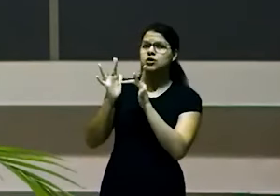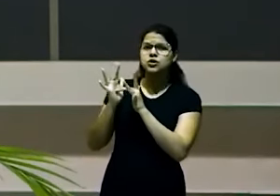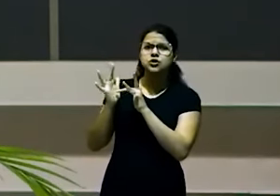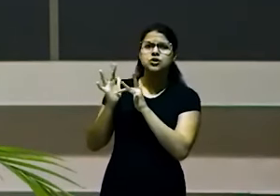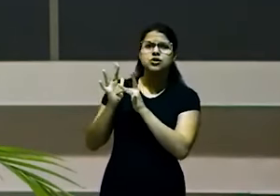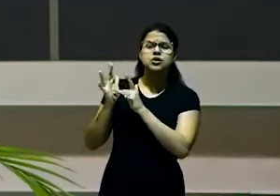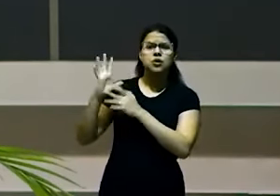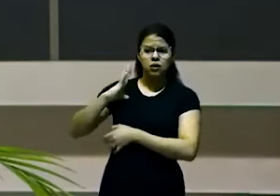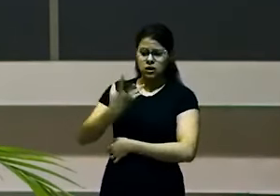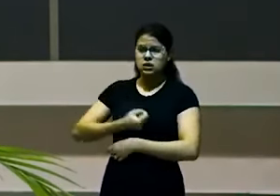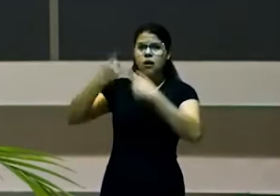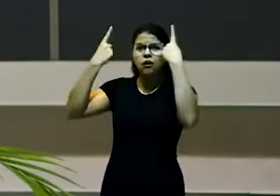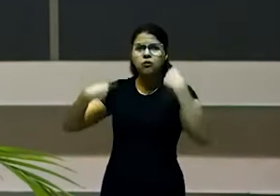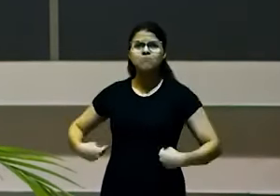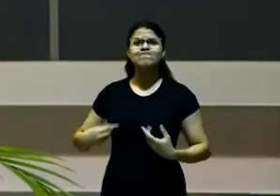alcançar